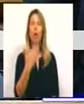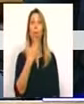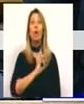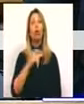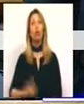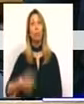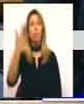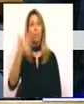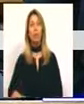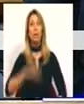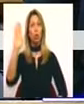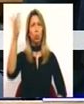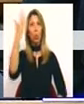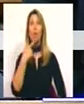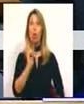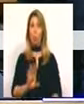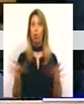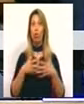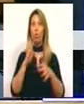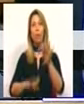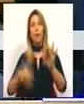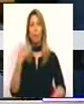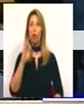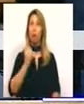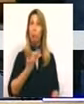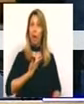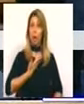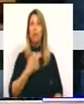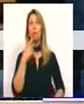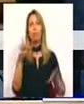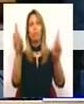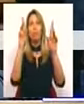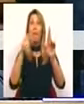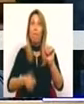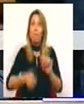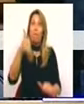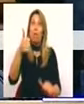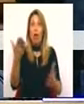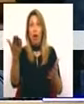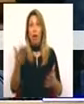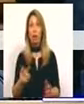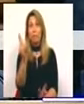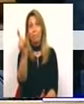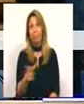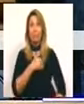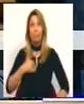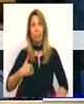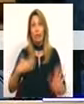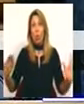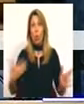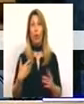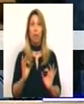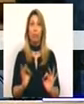E em primeiro lugar, em nome do Grupo Parlamentar do PSD, desejar as suas melhoras e esperar que esteja em perfeitas condições já e desejar